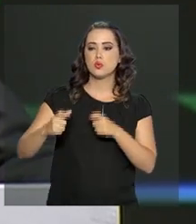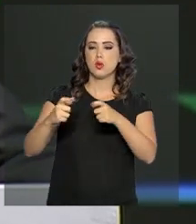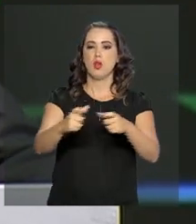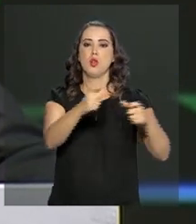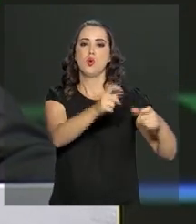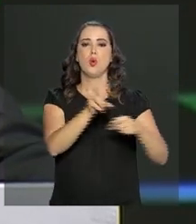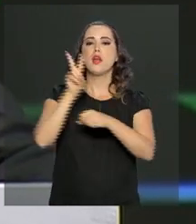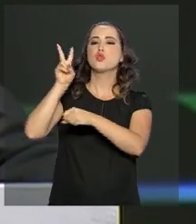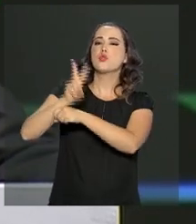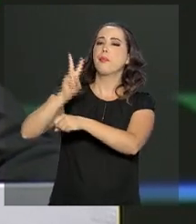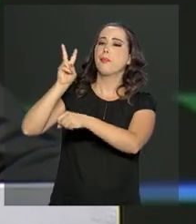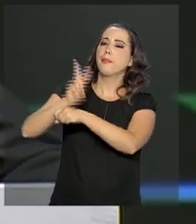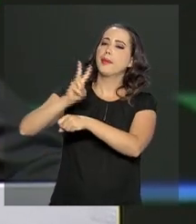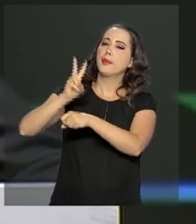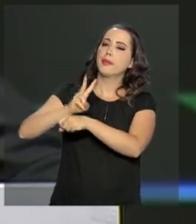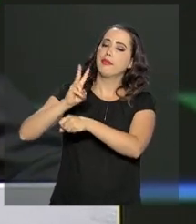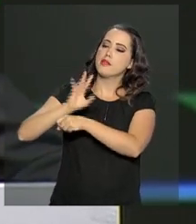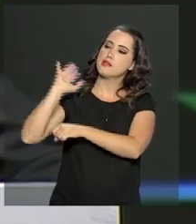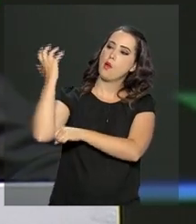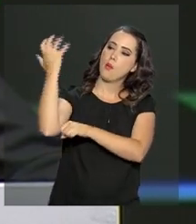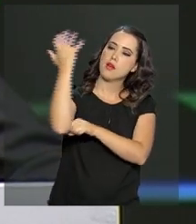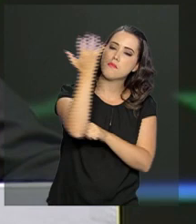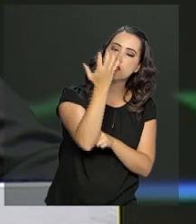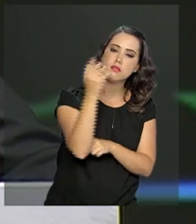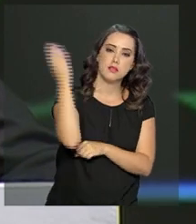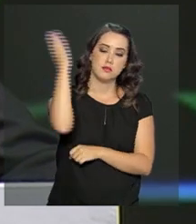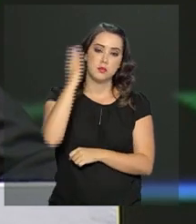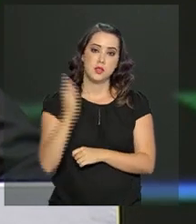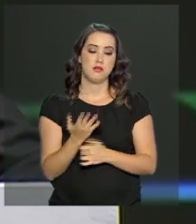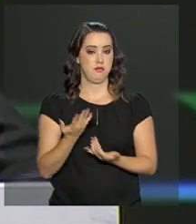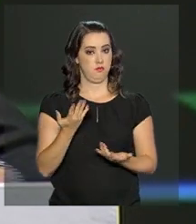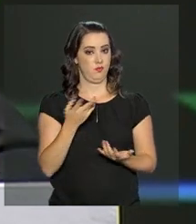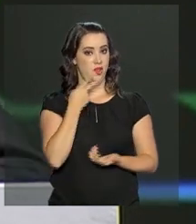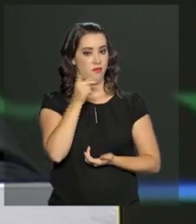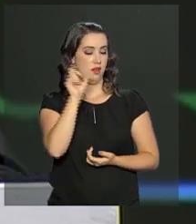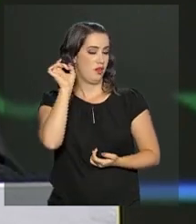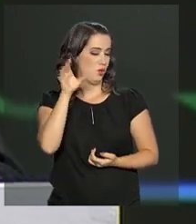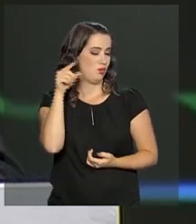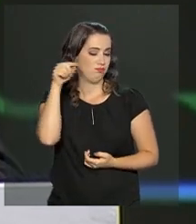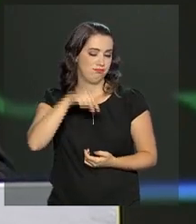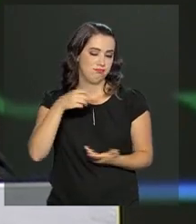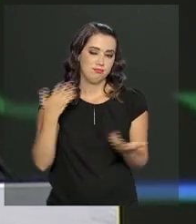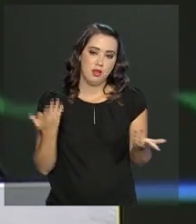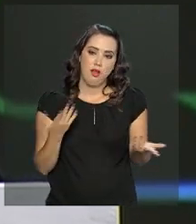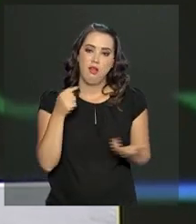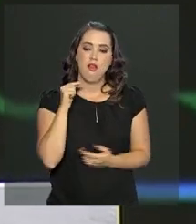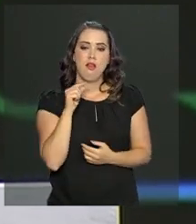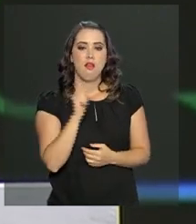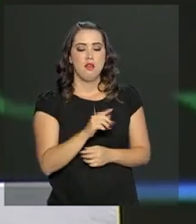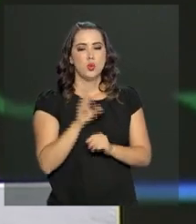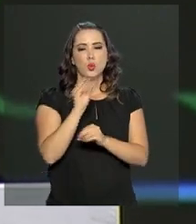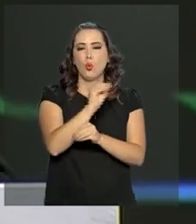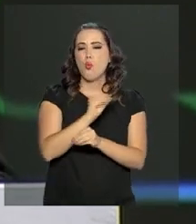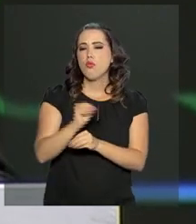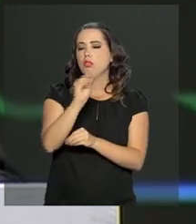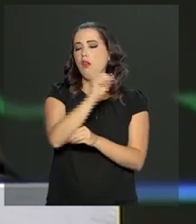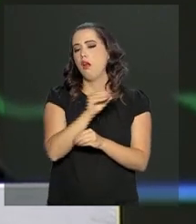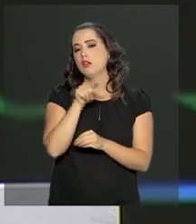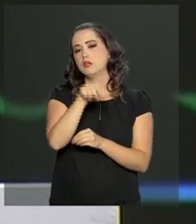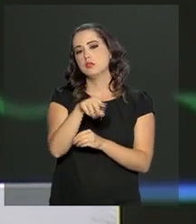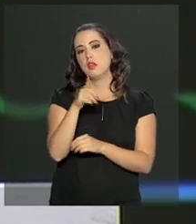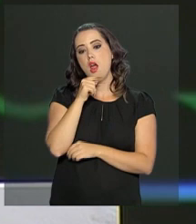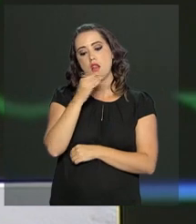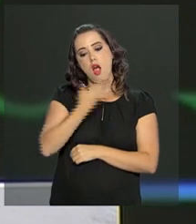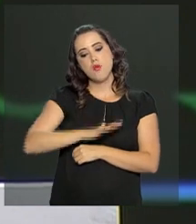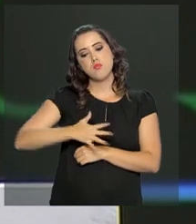de preservação do meio ambiente no país. Basta dizer que na questão da preservação das